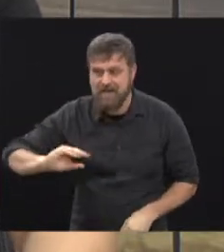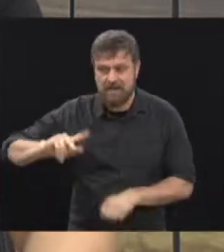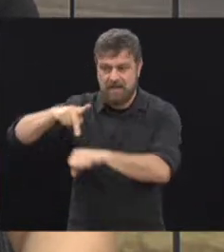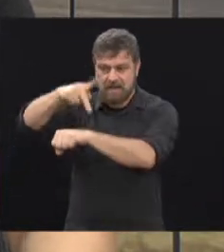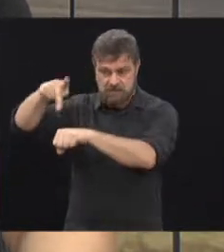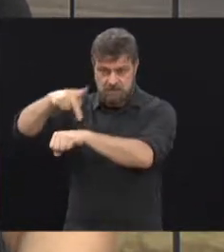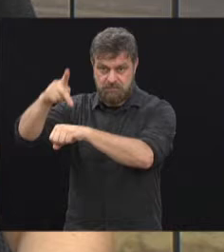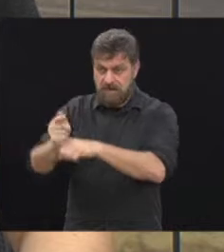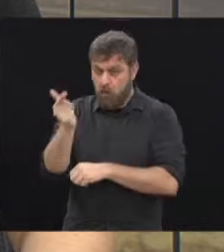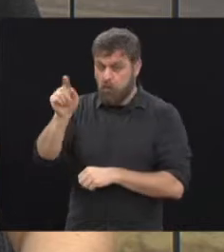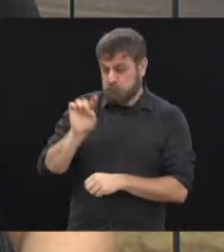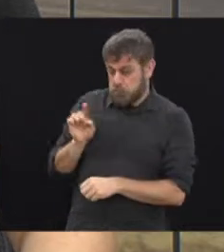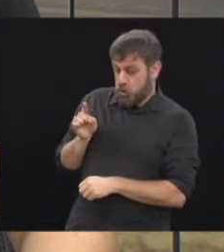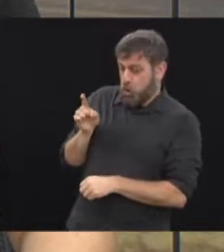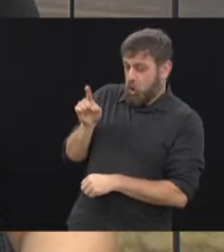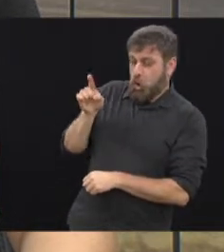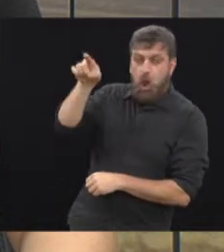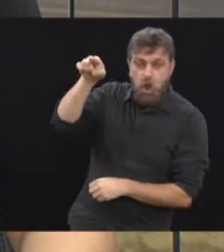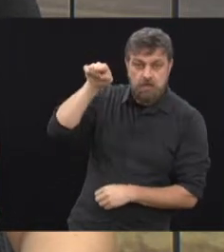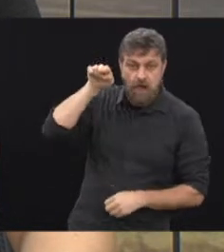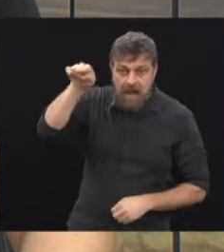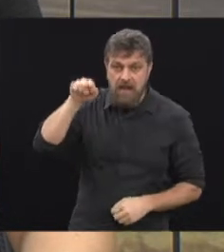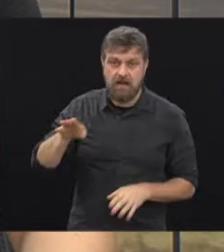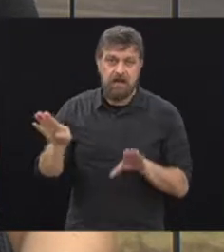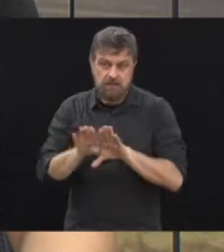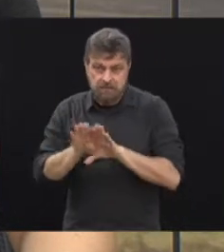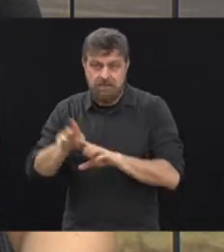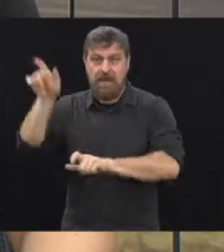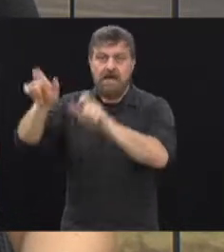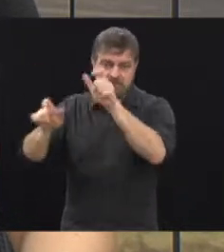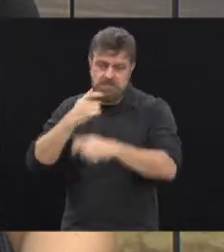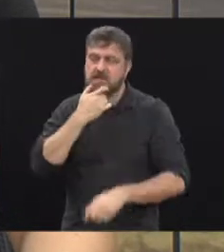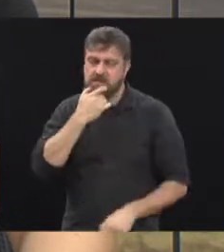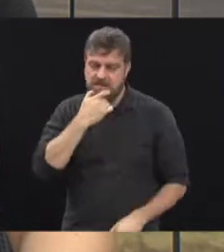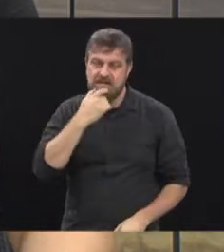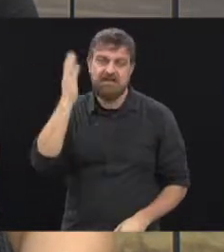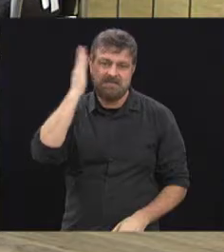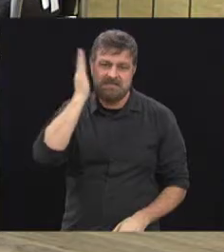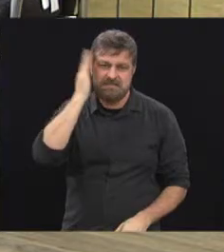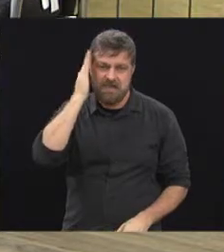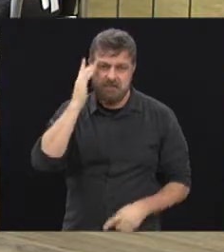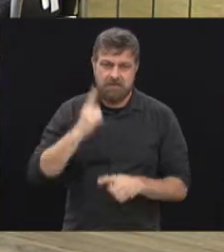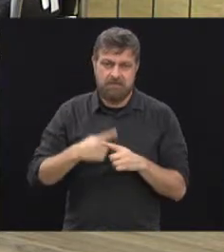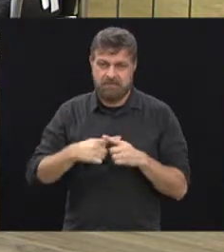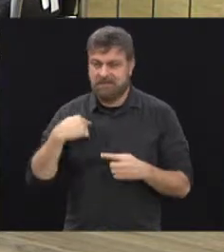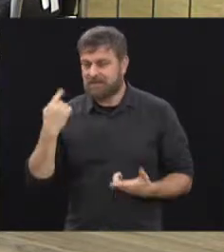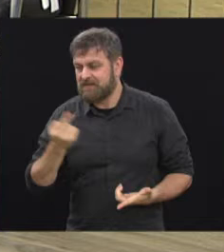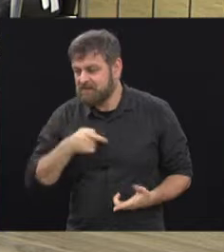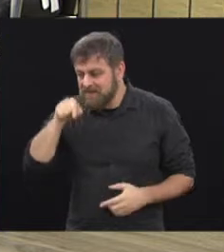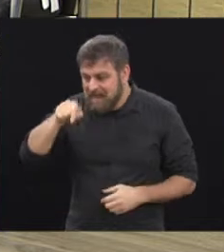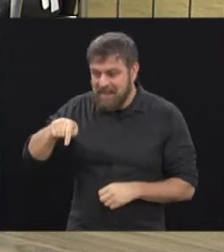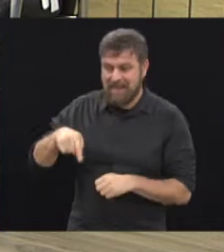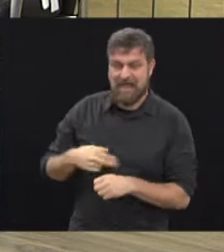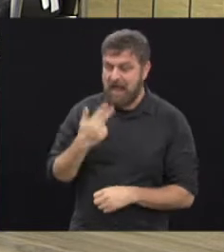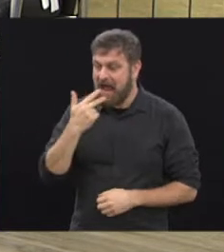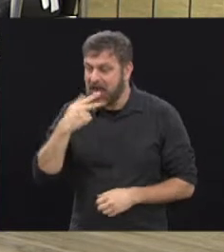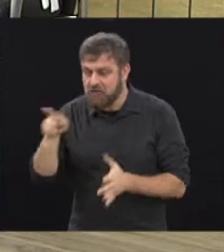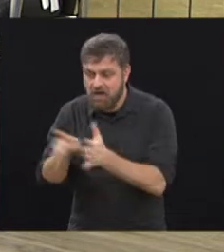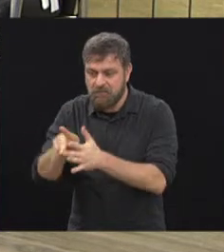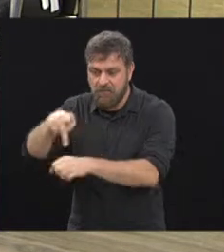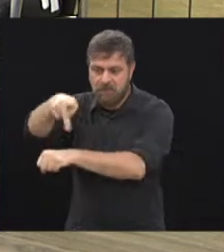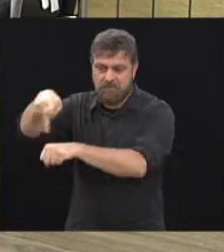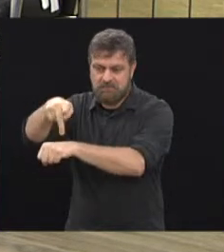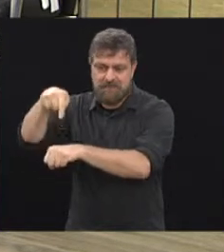na Indonésia, que é um dos nossos destinos, eles vão falar inglês com você, porque a gente não fala a língua, ou, na realidade a gente não